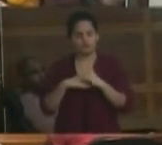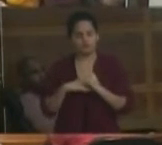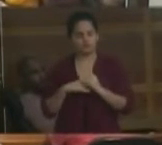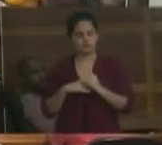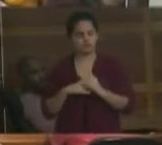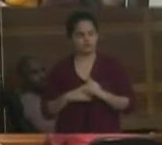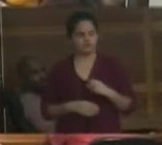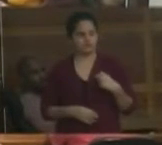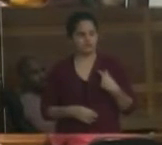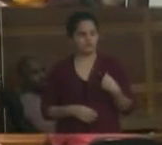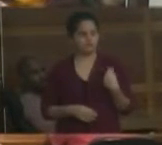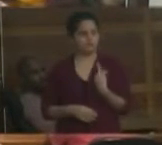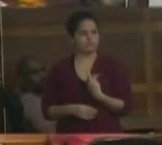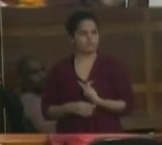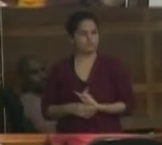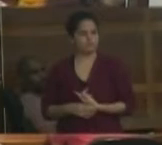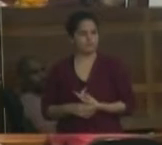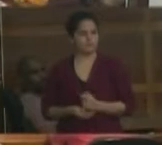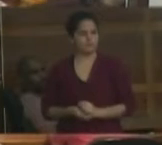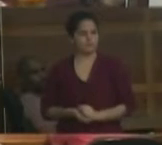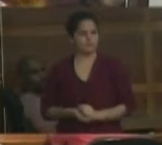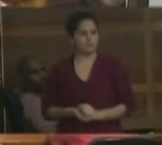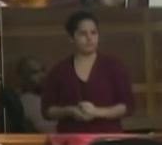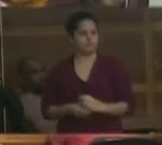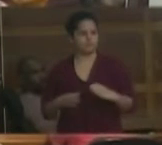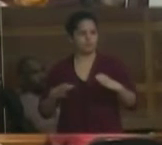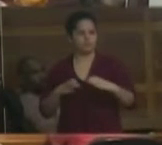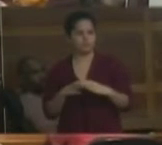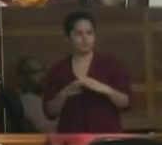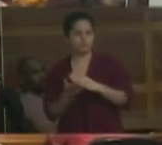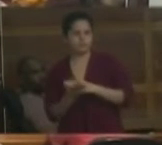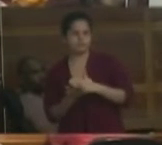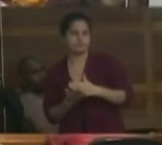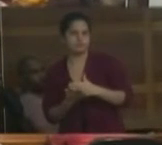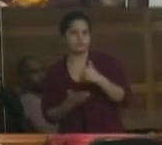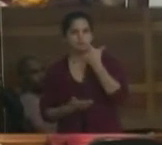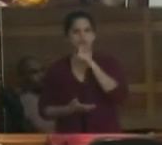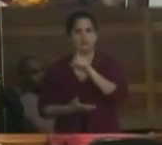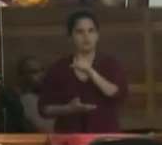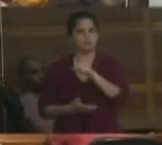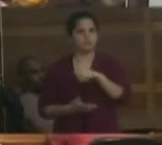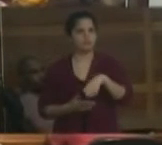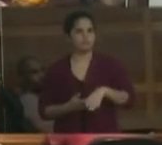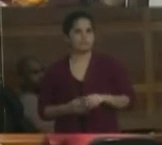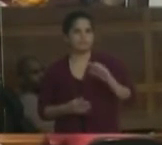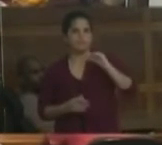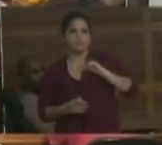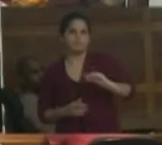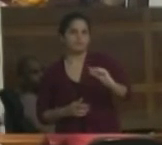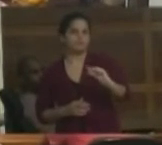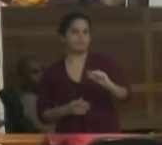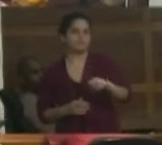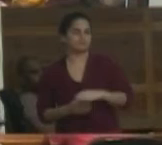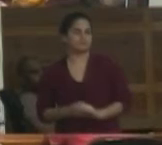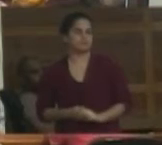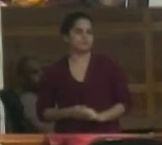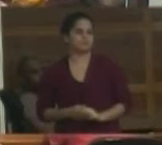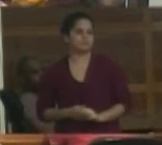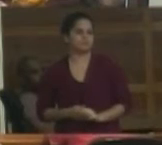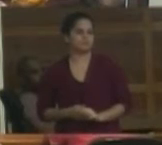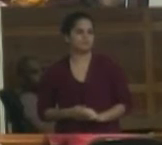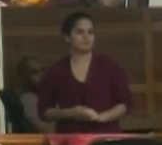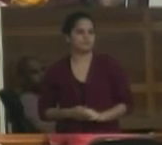e aí e aí e aí